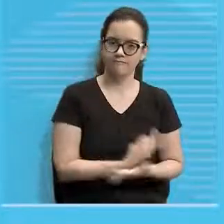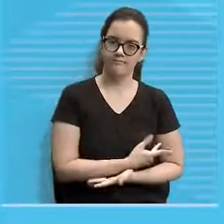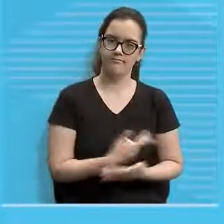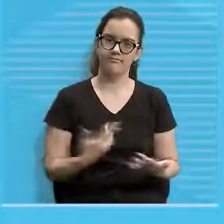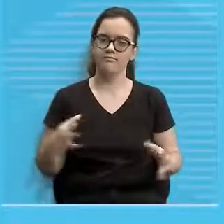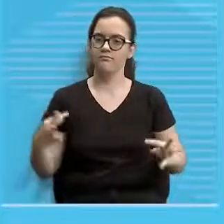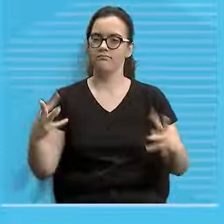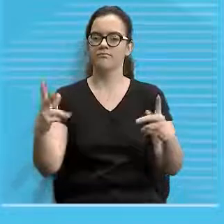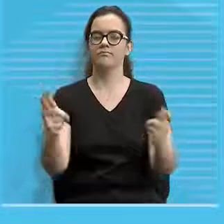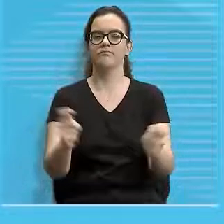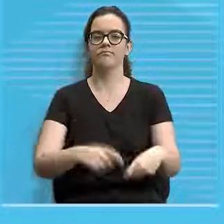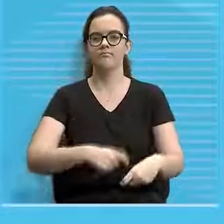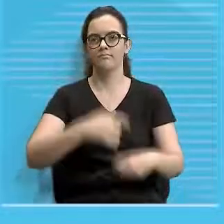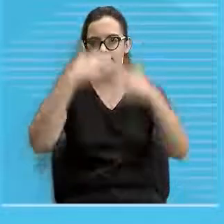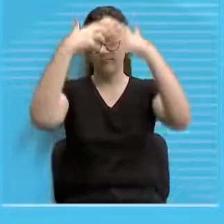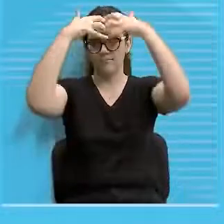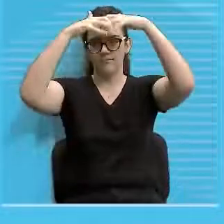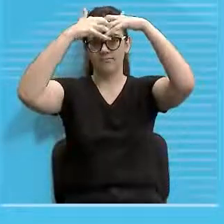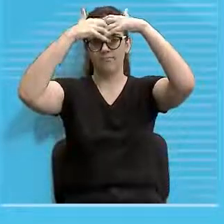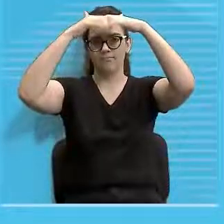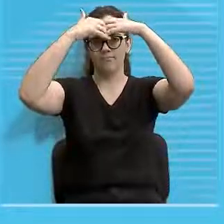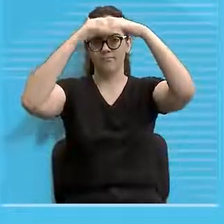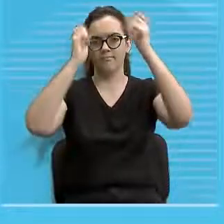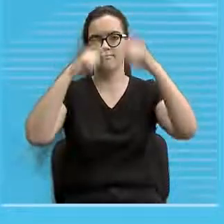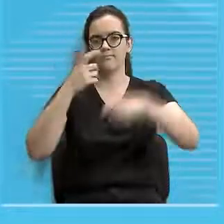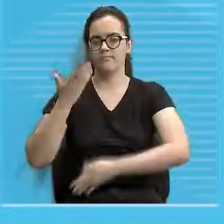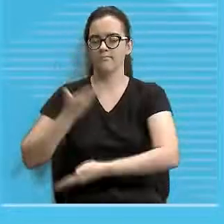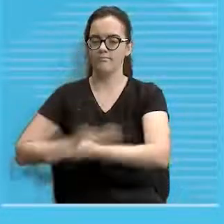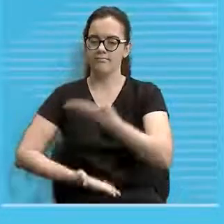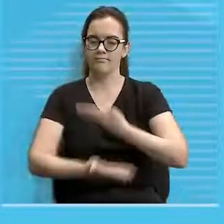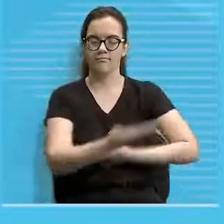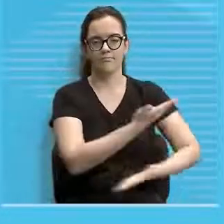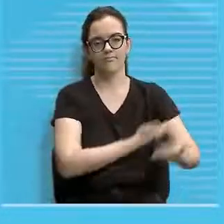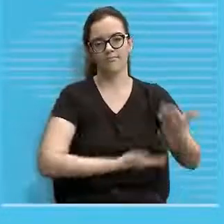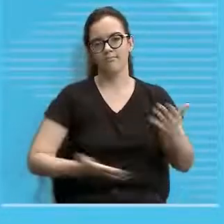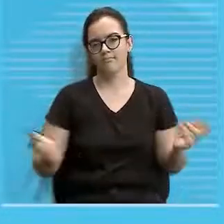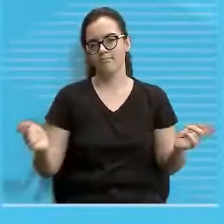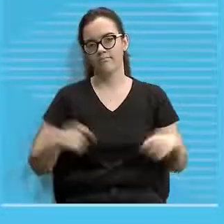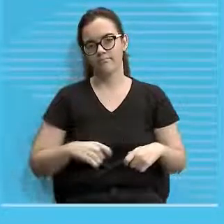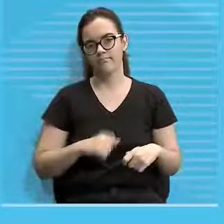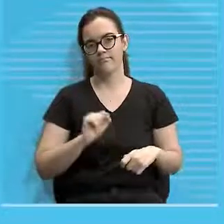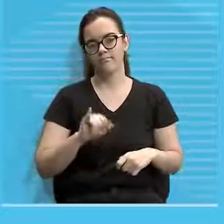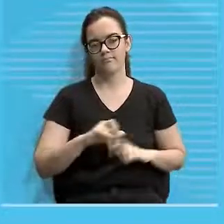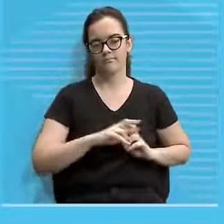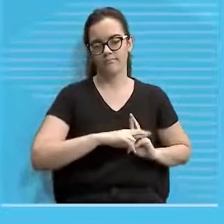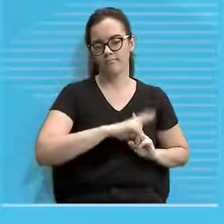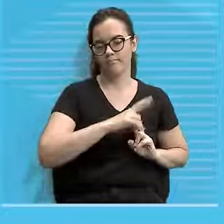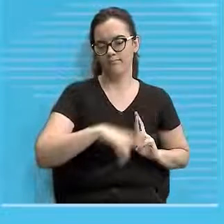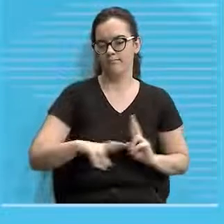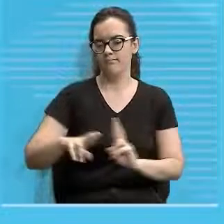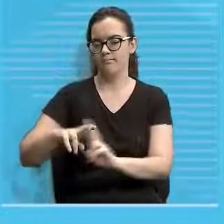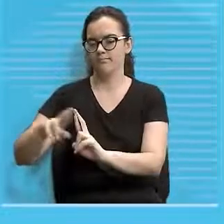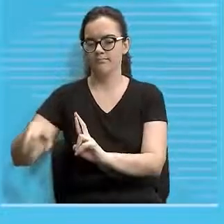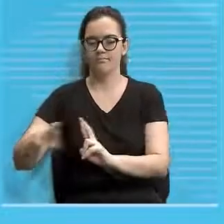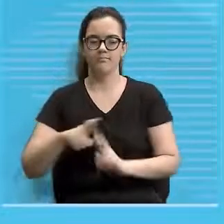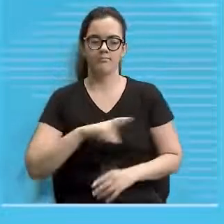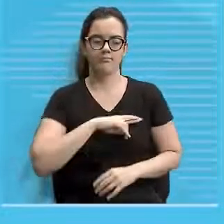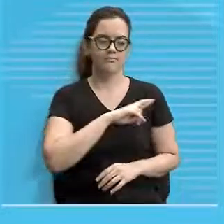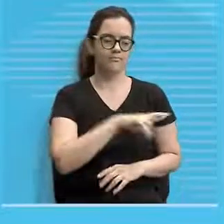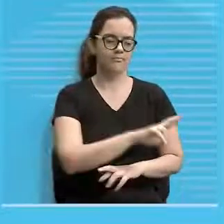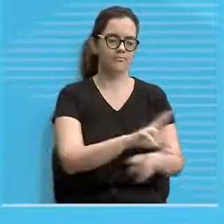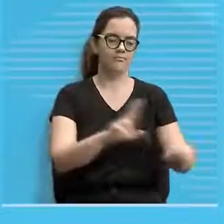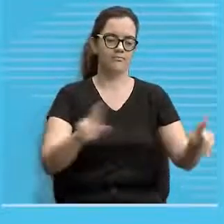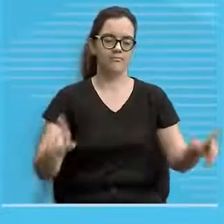capacidade de fazer isso porque nós somos seres racionais. A gente consegue fazer essa crítica, né? Ter essa consciência do que